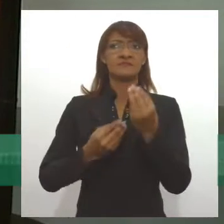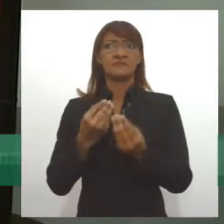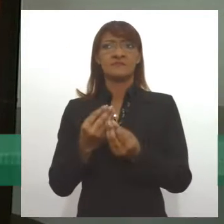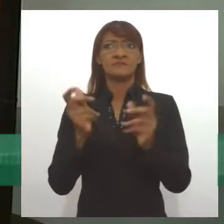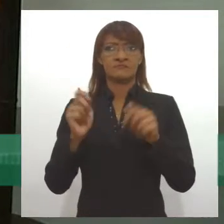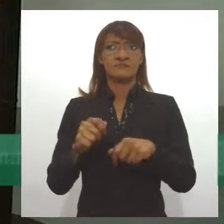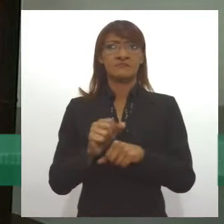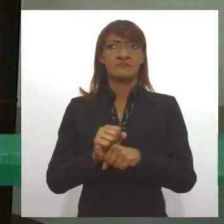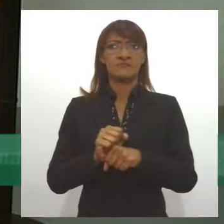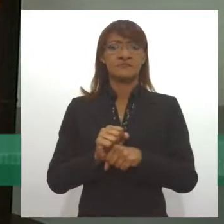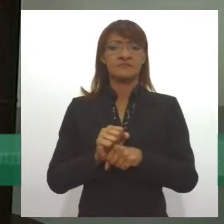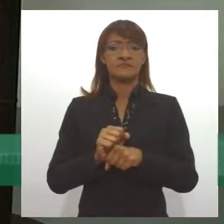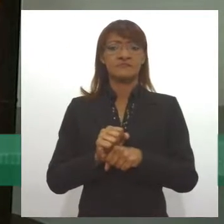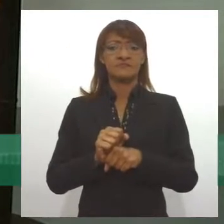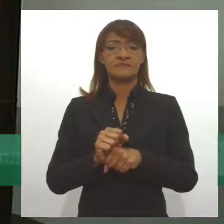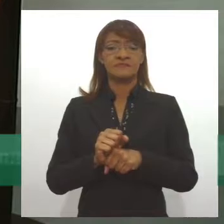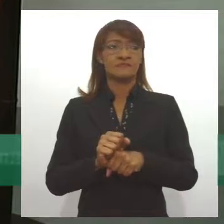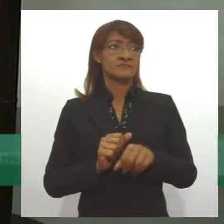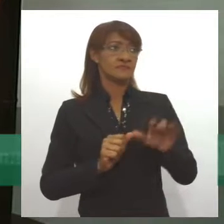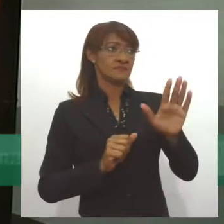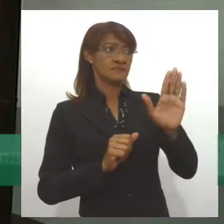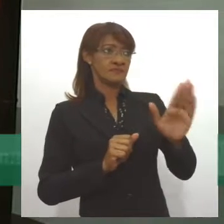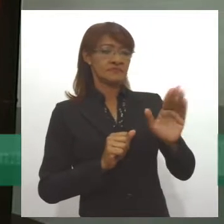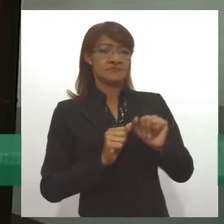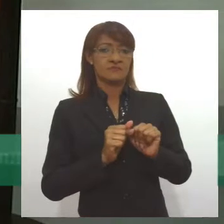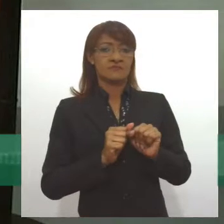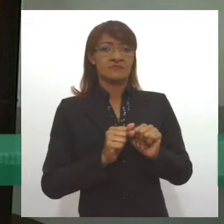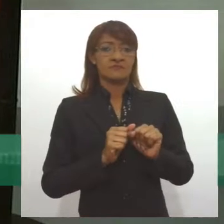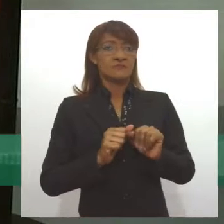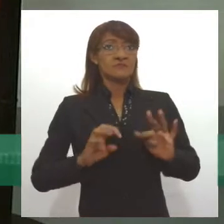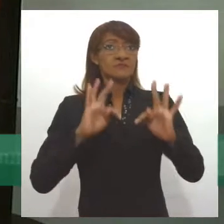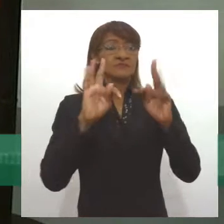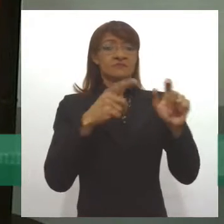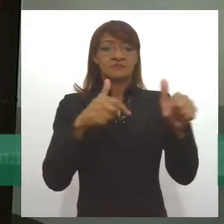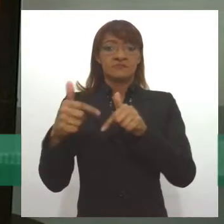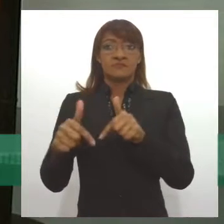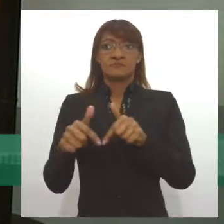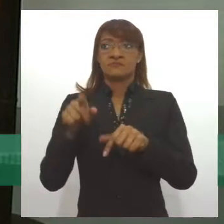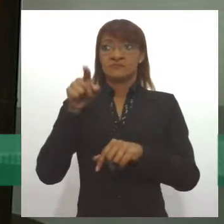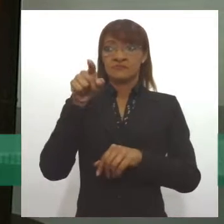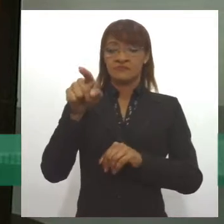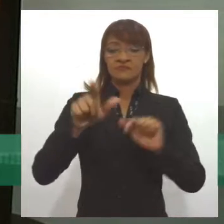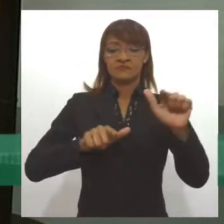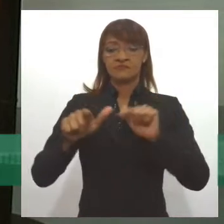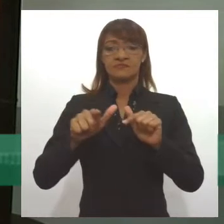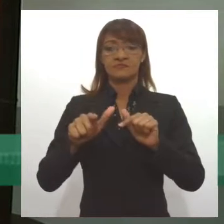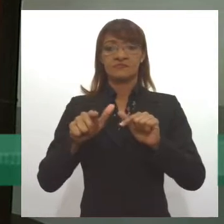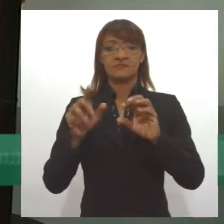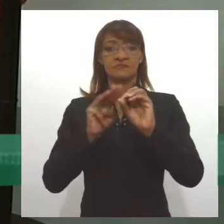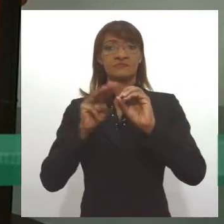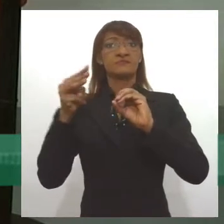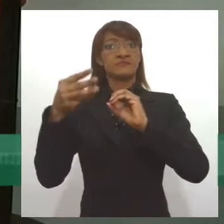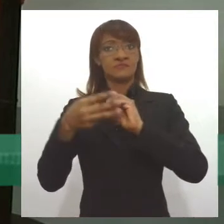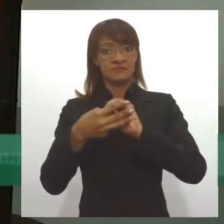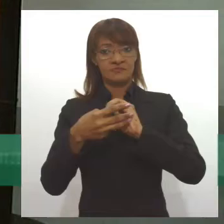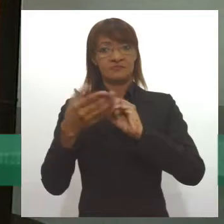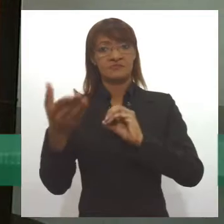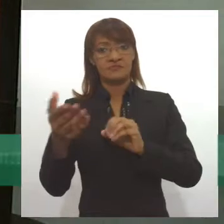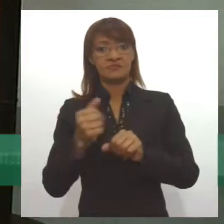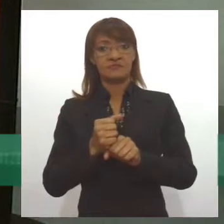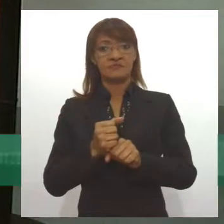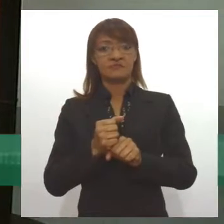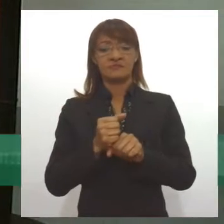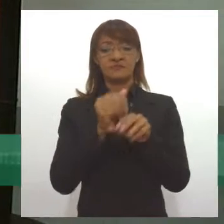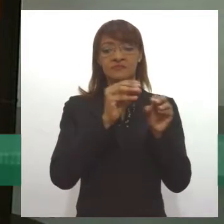funcionar? Clécia, como em qualquer atividade, né? Se você trabalha na TV Alese e for designada para